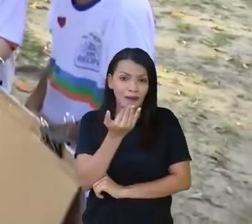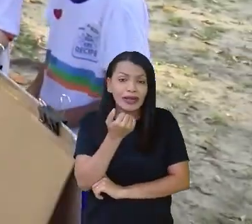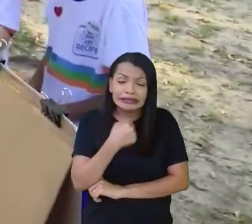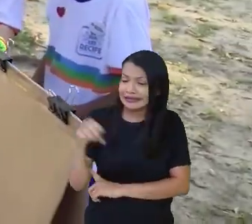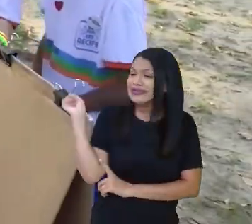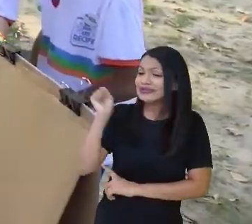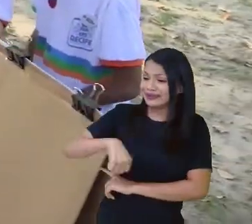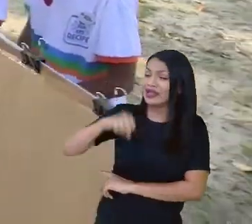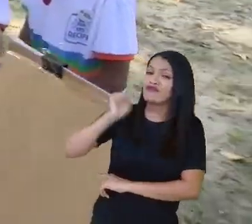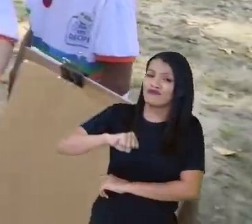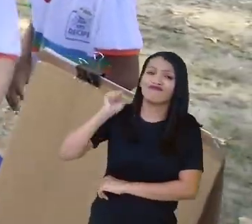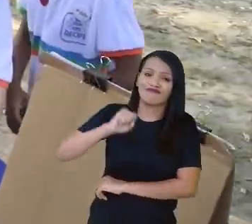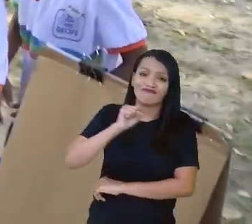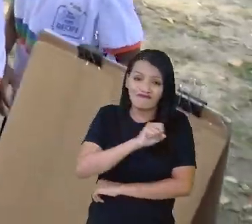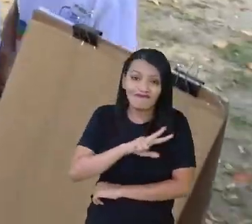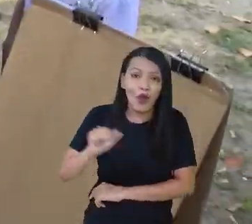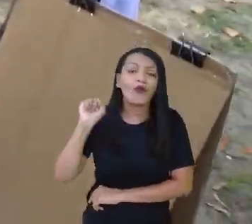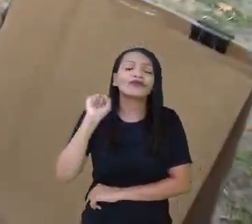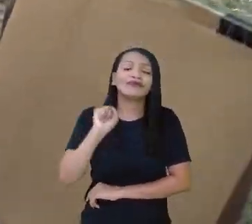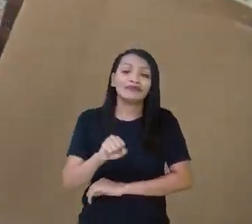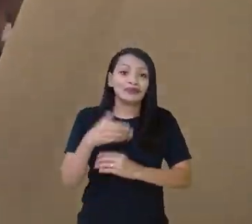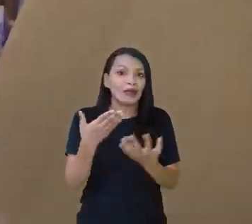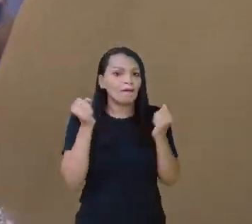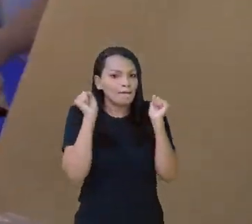sim, podem comer!